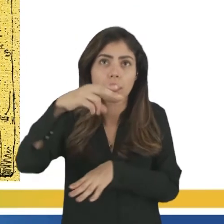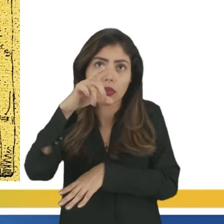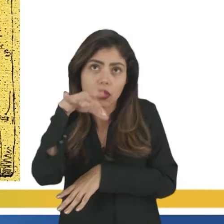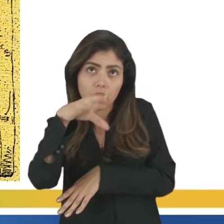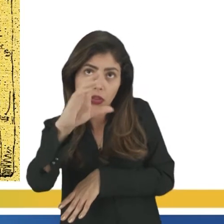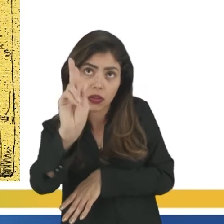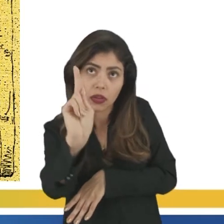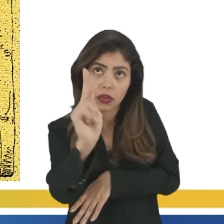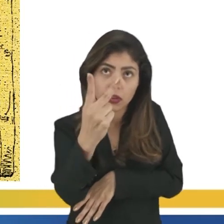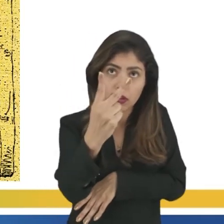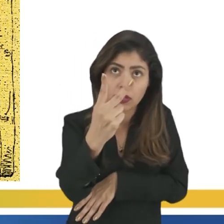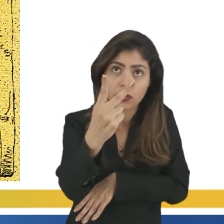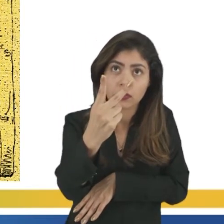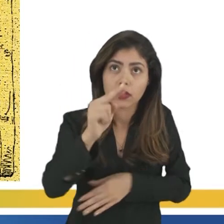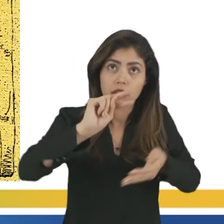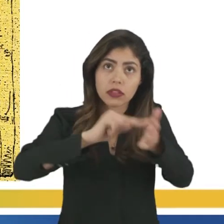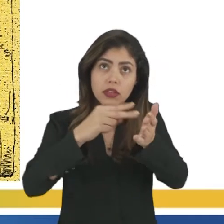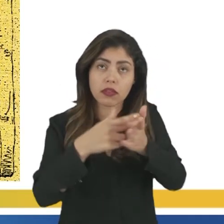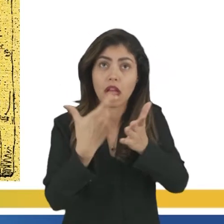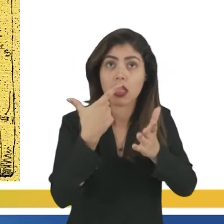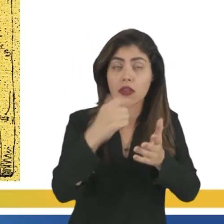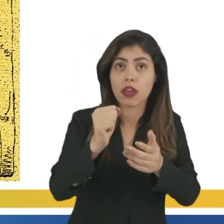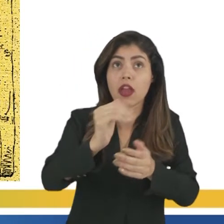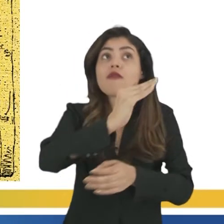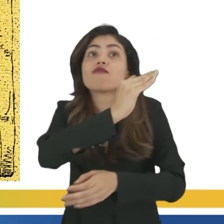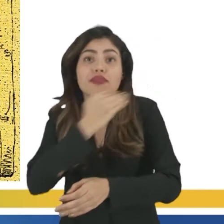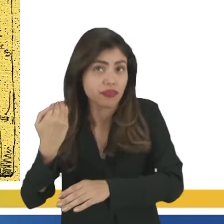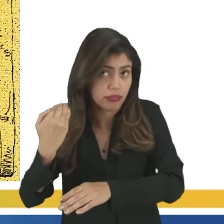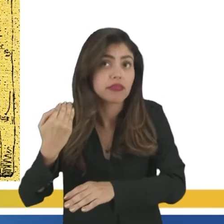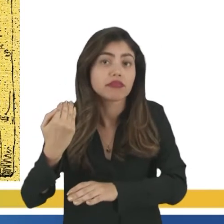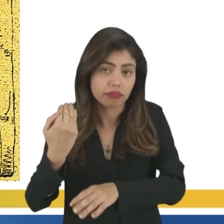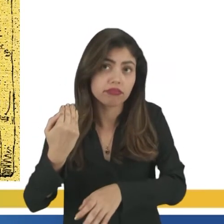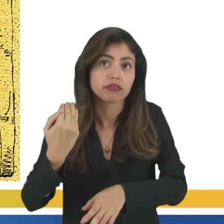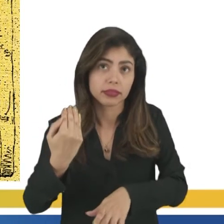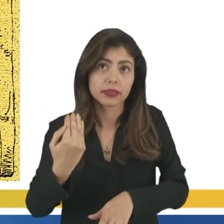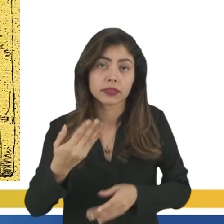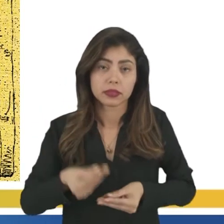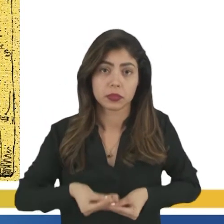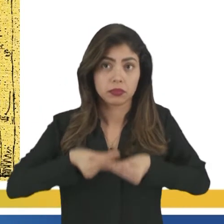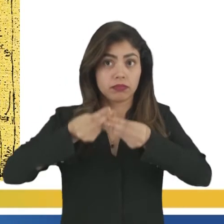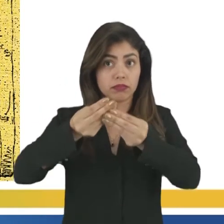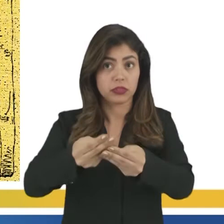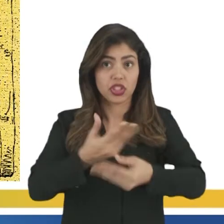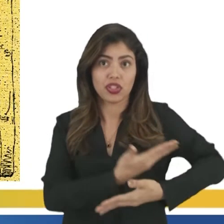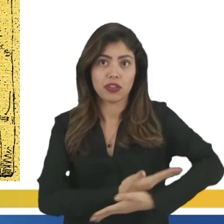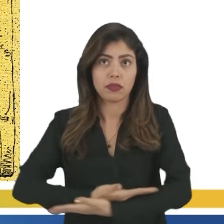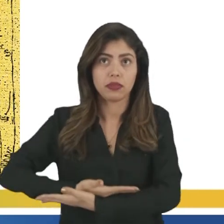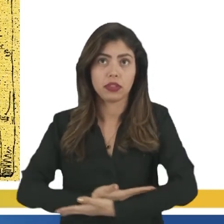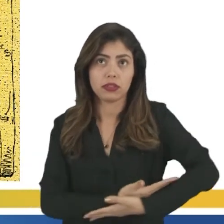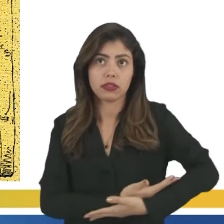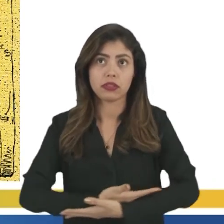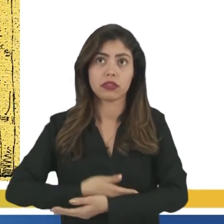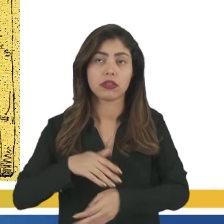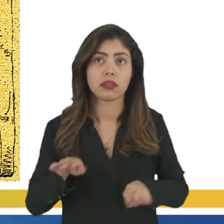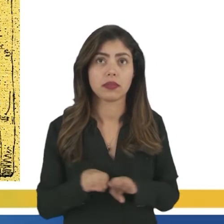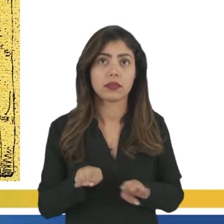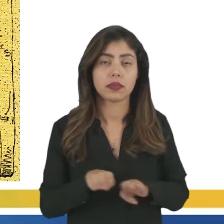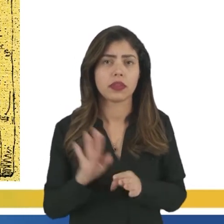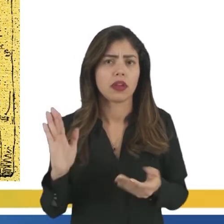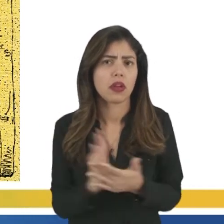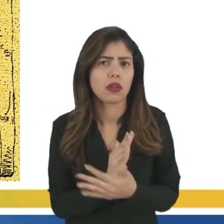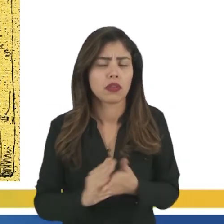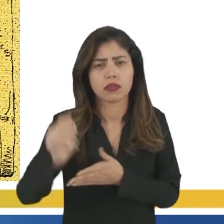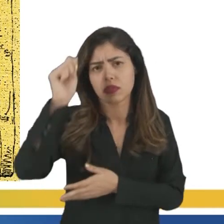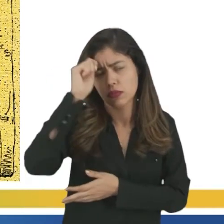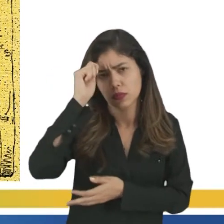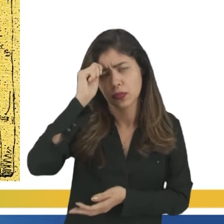Moloque, né? Que significa, na linguagem fenícia, sacrifício. Então, a ele eram ofertados sacrifícios de bebês. Então, existem relatos de alguns